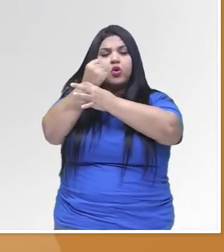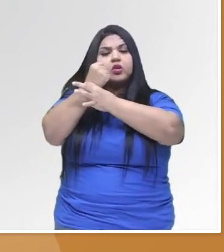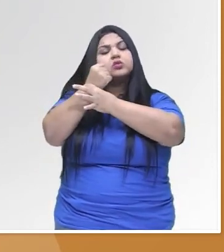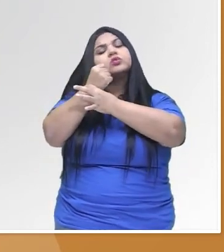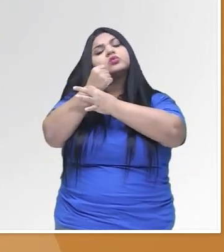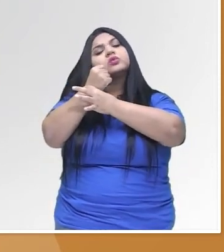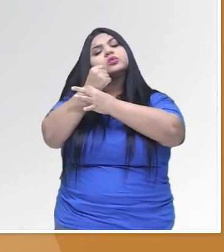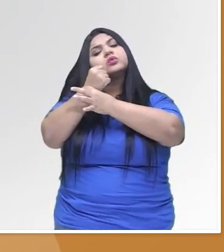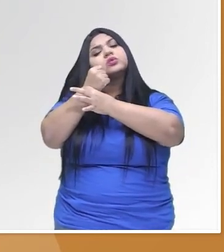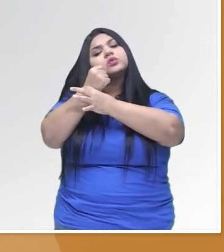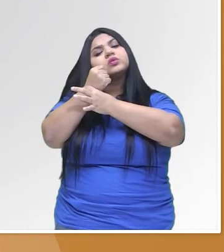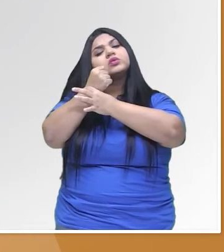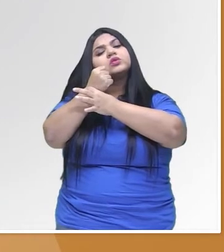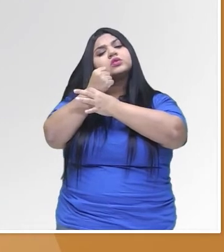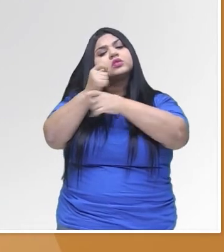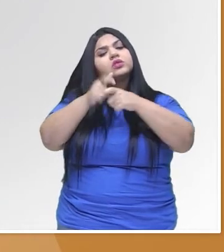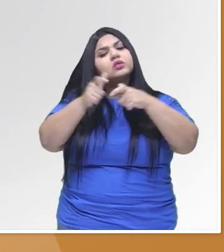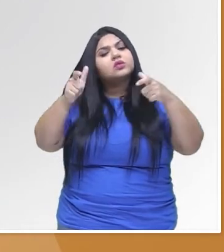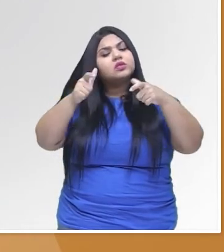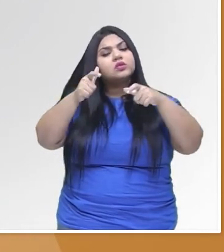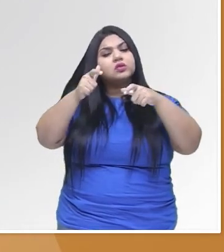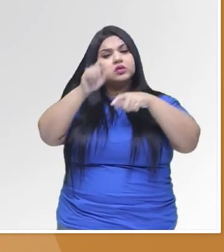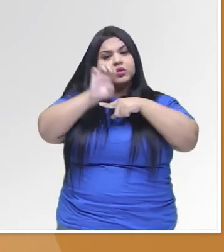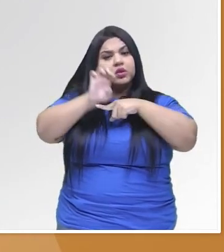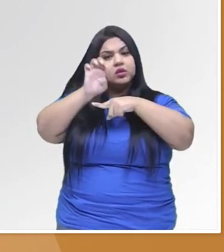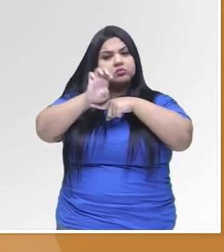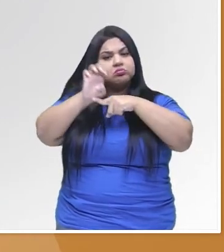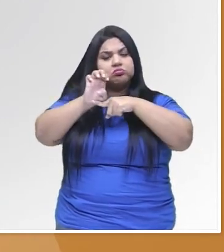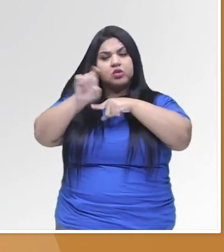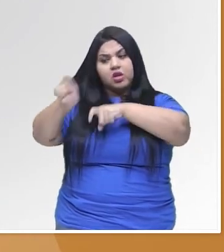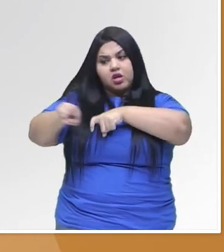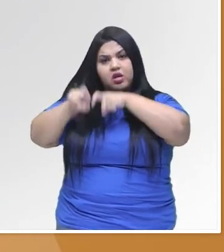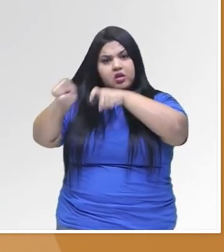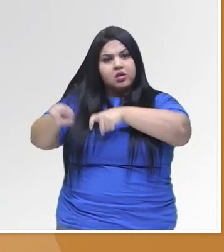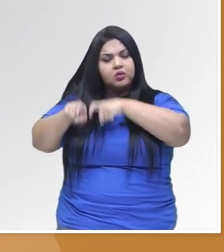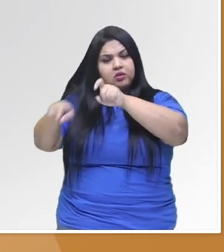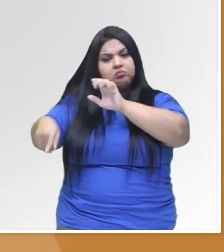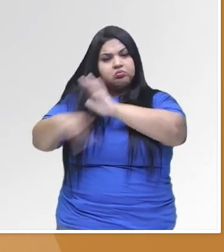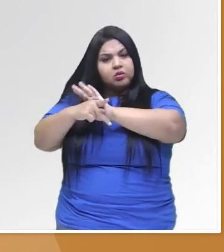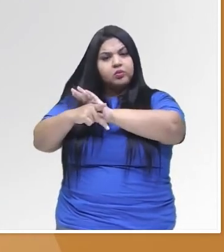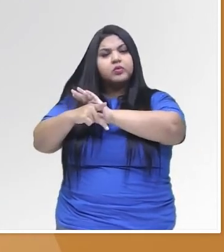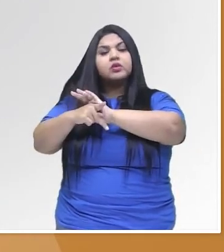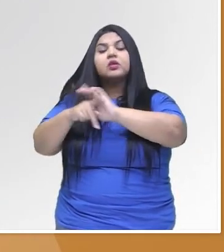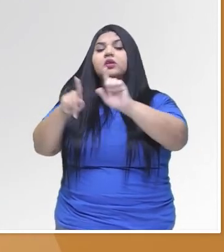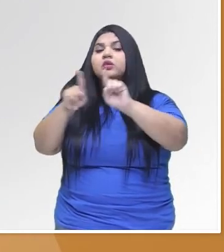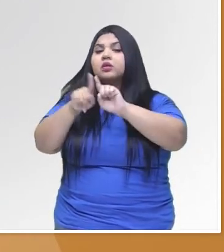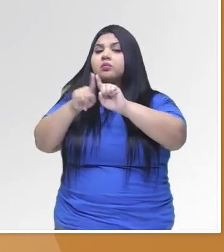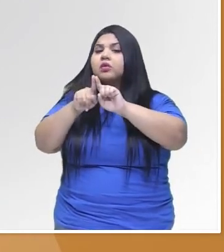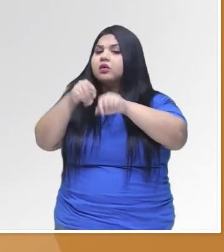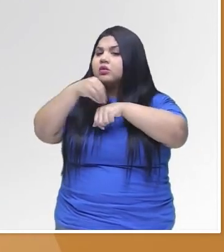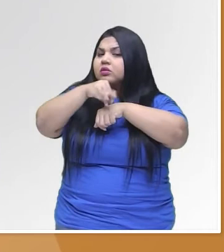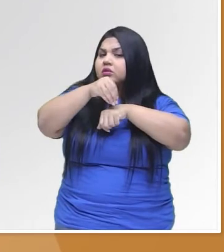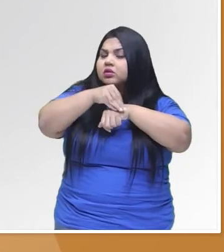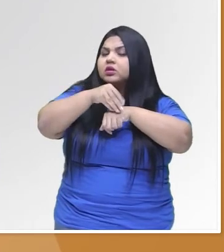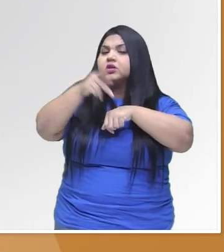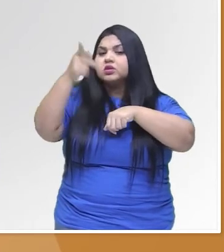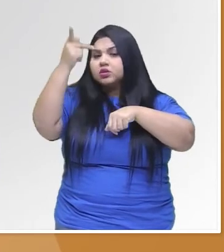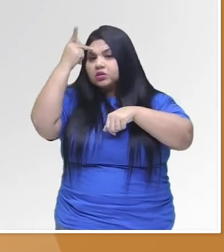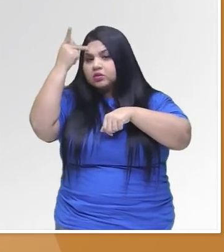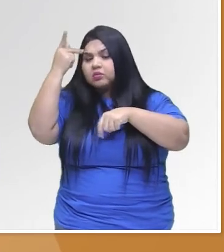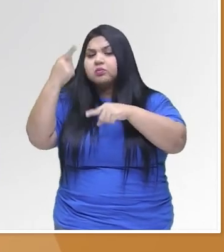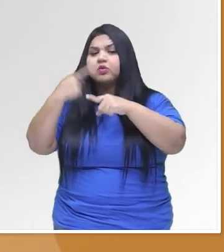estado grande produção agrícola, tá? Vale a pena destacar isso sobre São Paulo, porque a gente